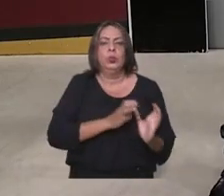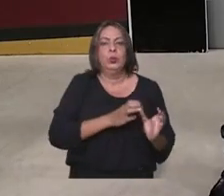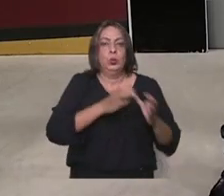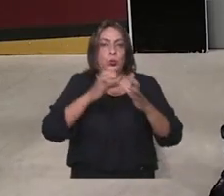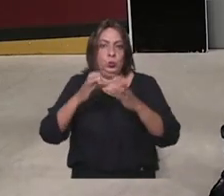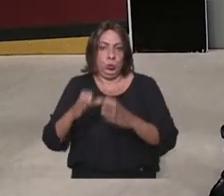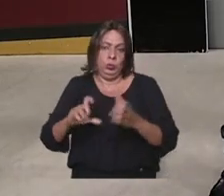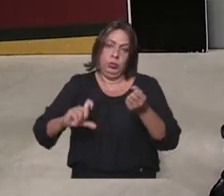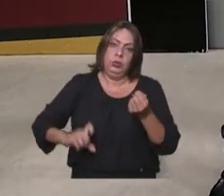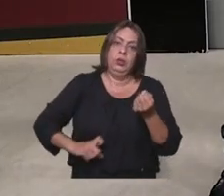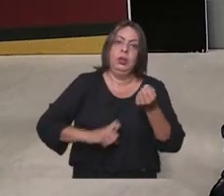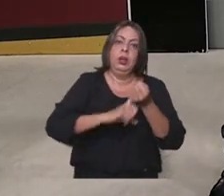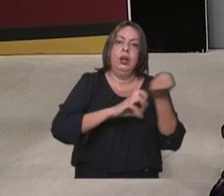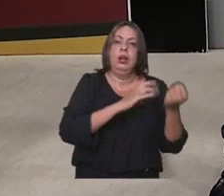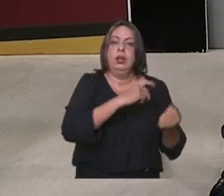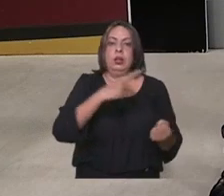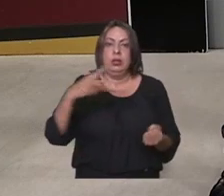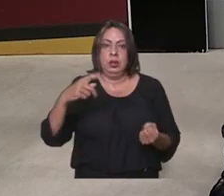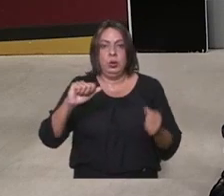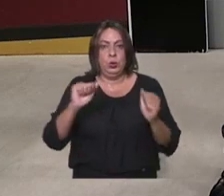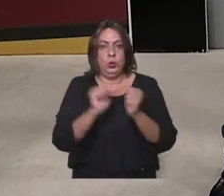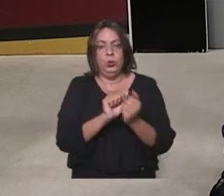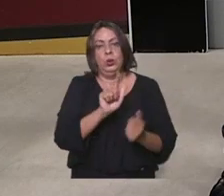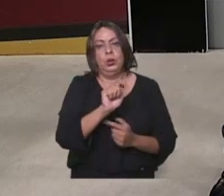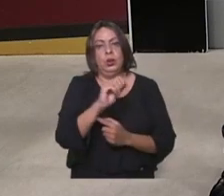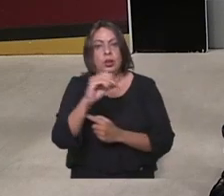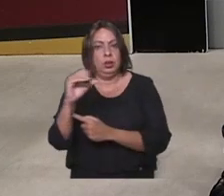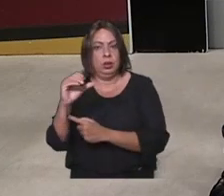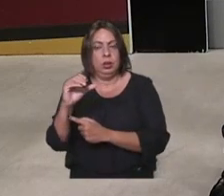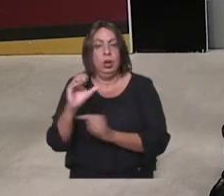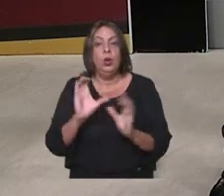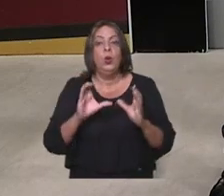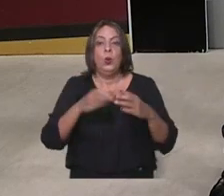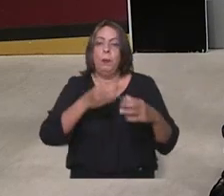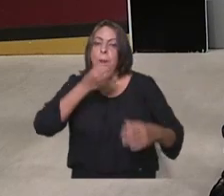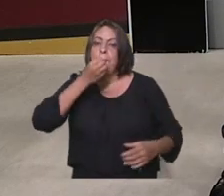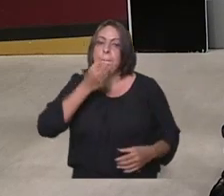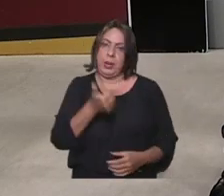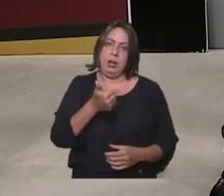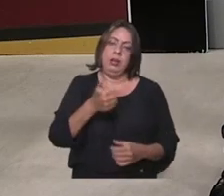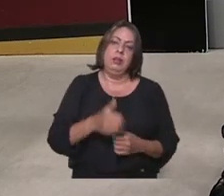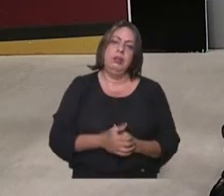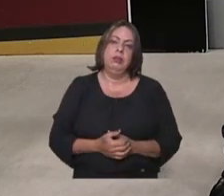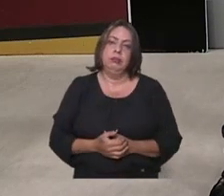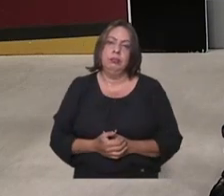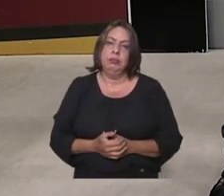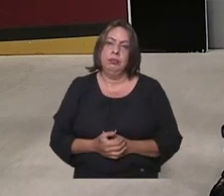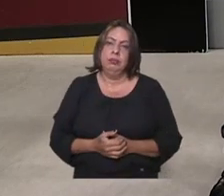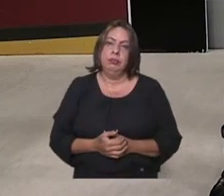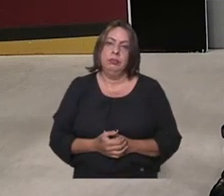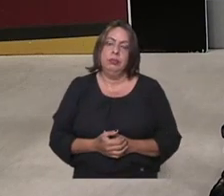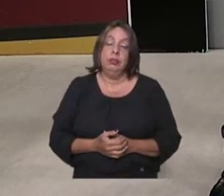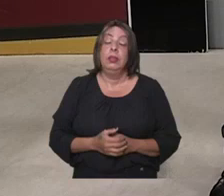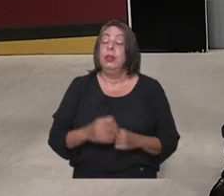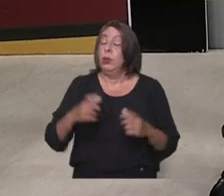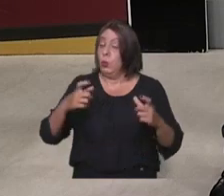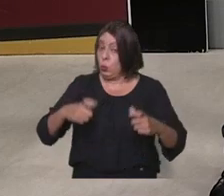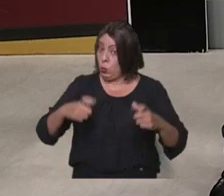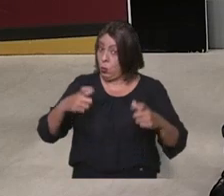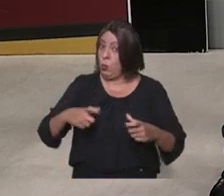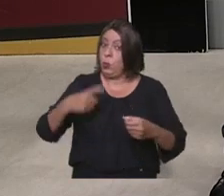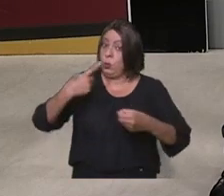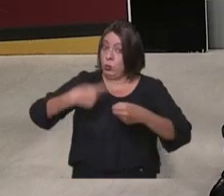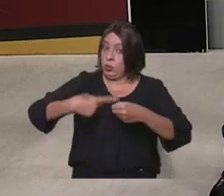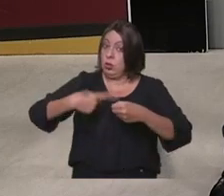do Caju Cap com o GAC, né? A caravana do bem. Essa semana ela passou por Estância e